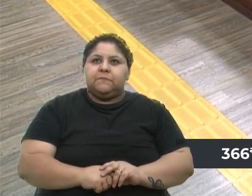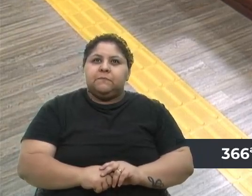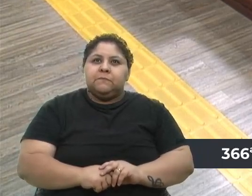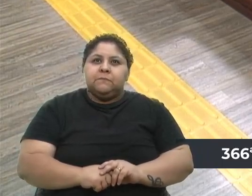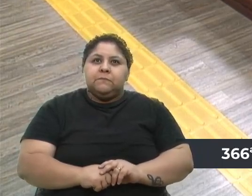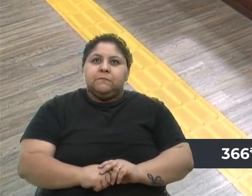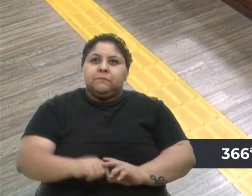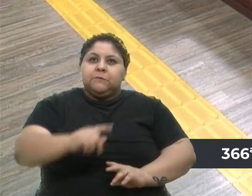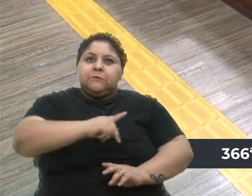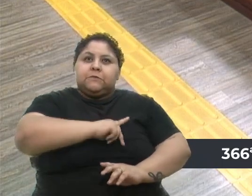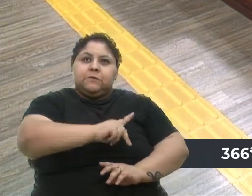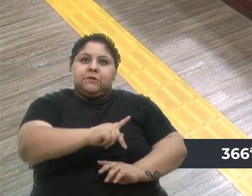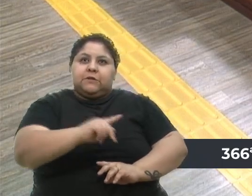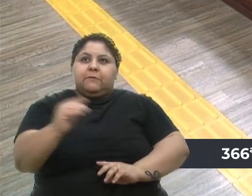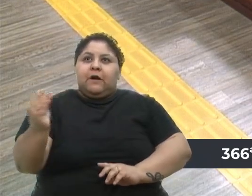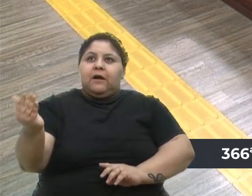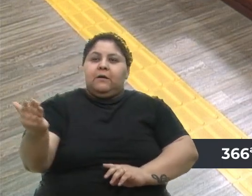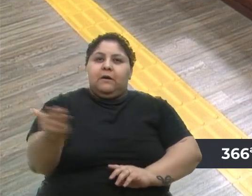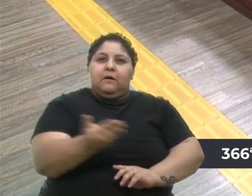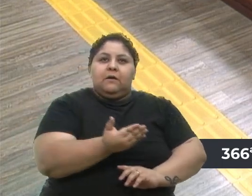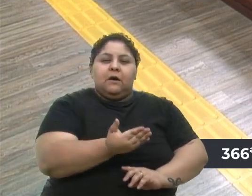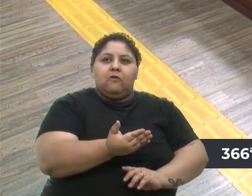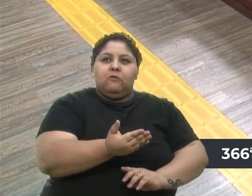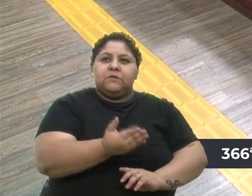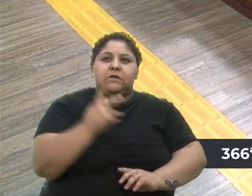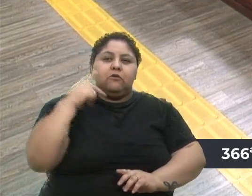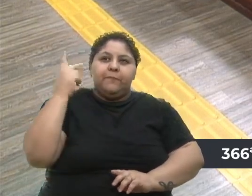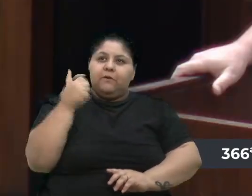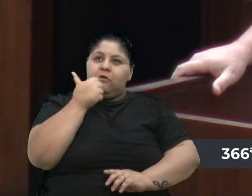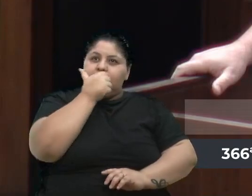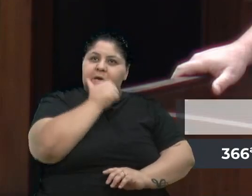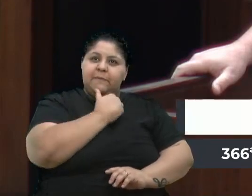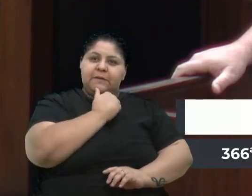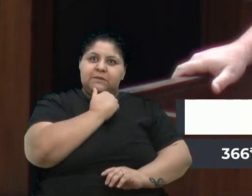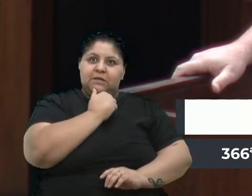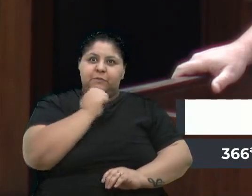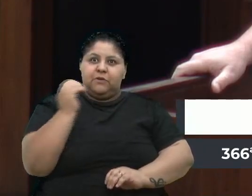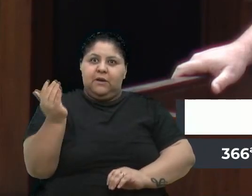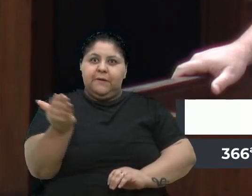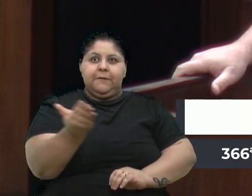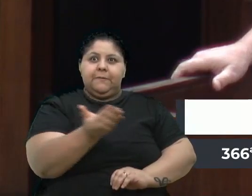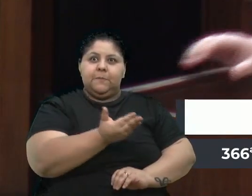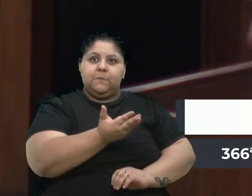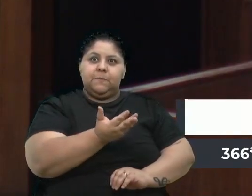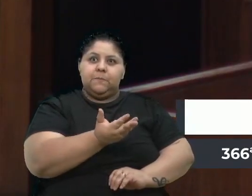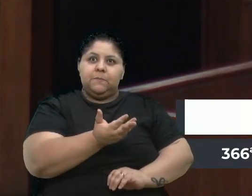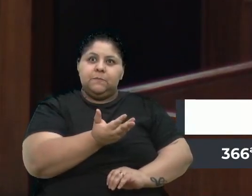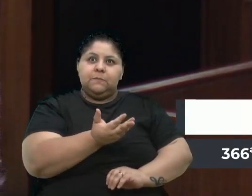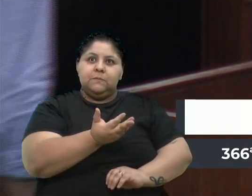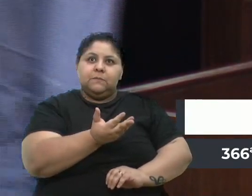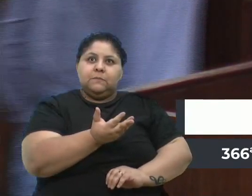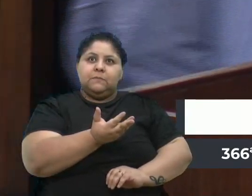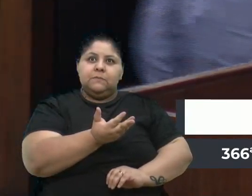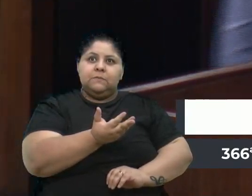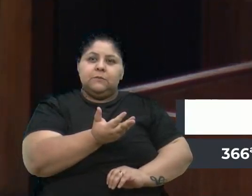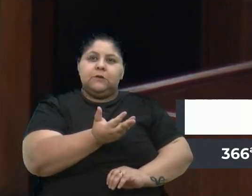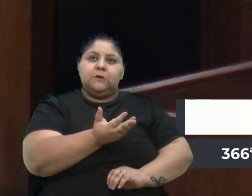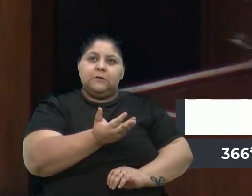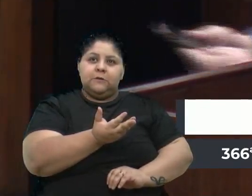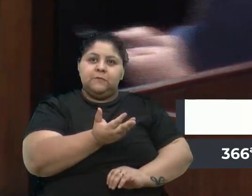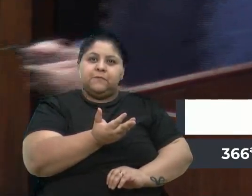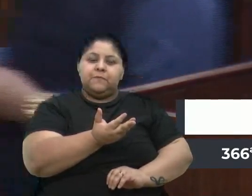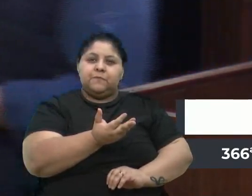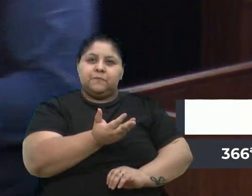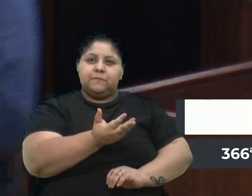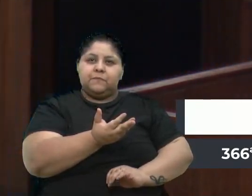Senhor presidente, senhoras vereadoras, senhores vereadores, primeiramente quero agradecer ao vereador Fiuza pela cedência do espaço. E